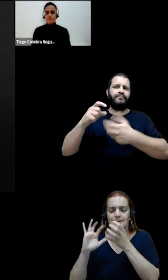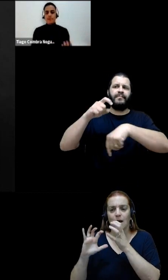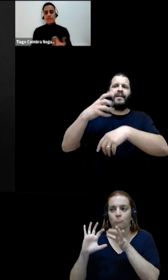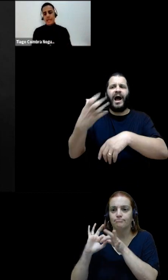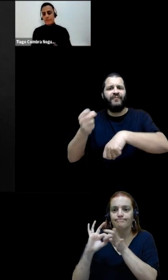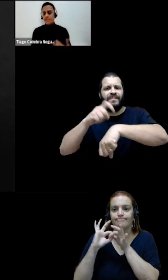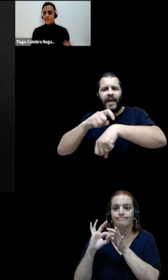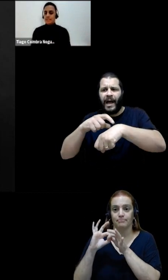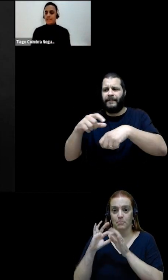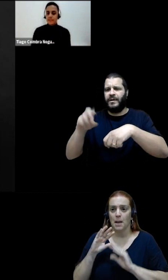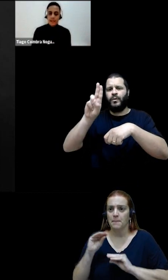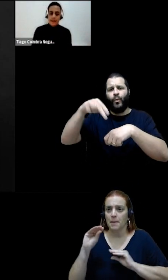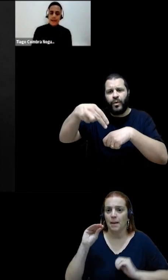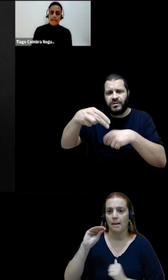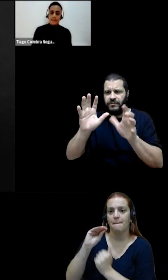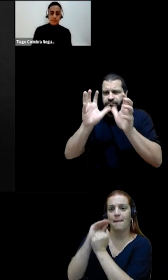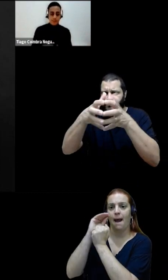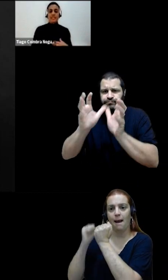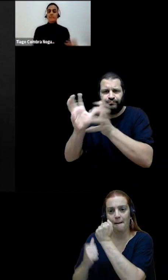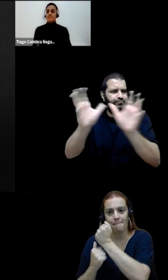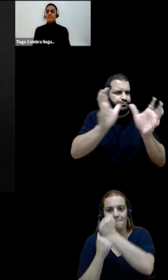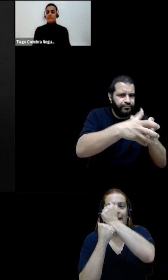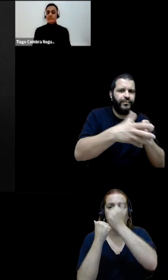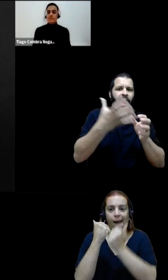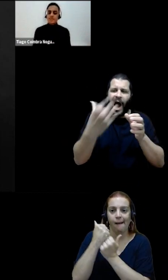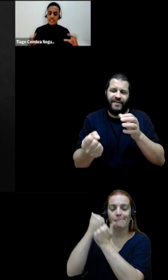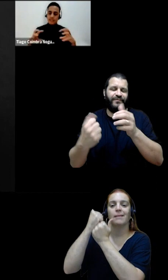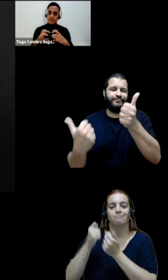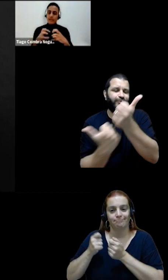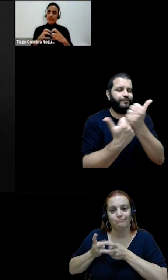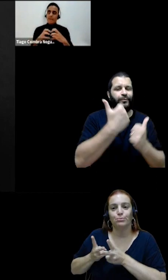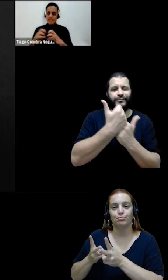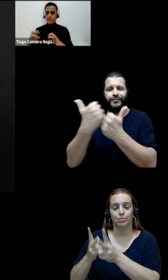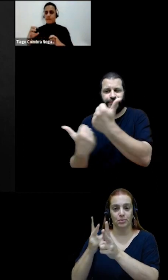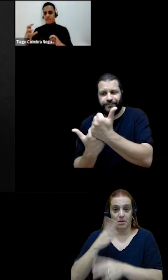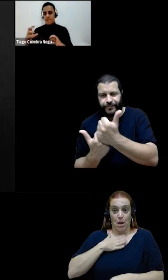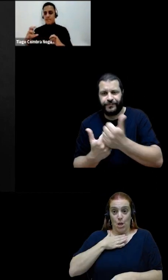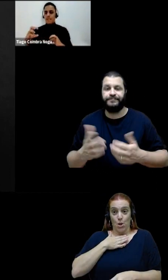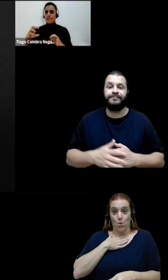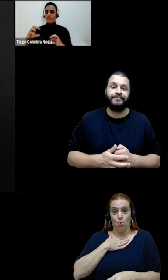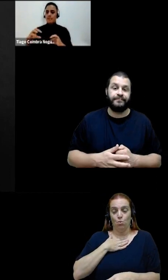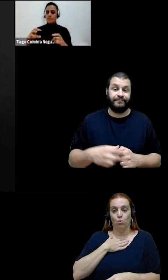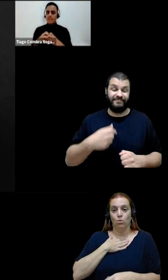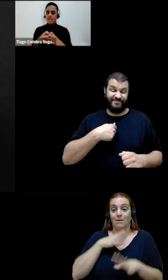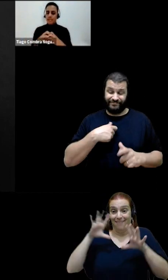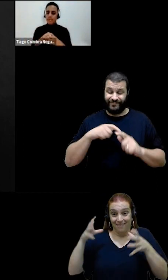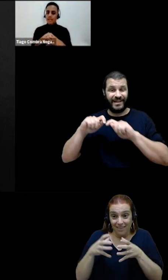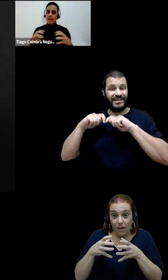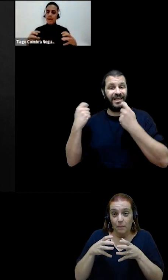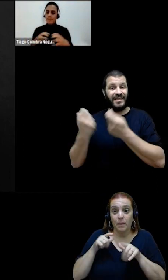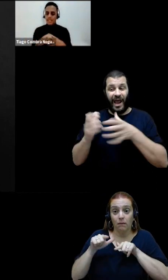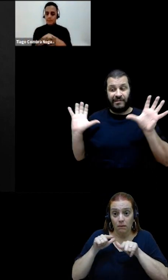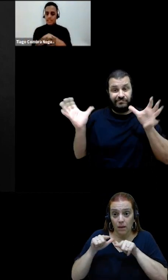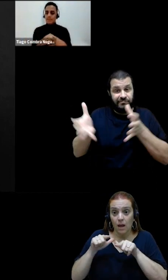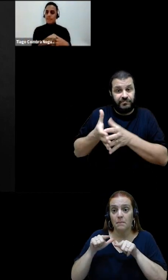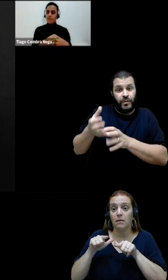feitas pelo intérprete que está trabalhando, por um intérprete que está trabalhando sozinho. Então, mesmo que eu esteja atuando em equipe,